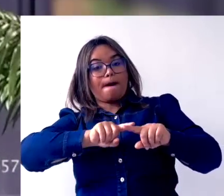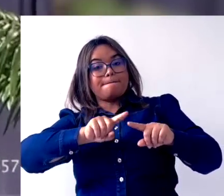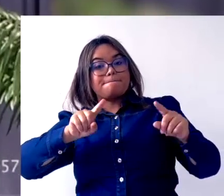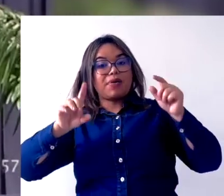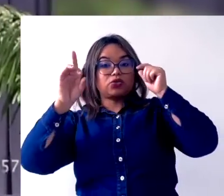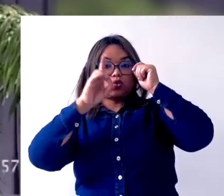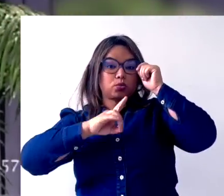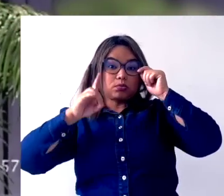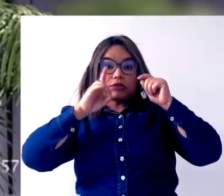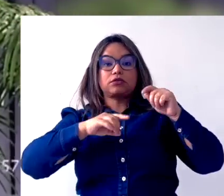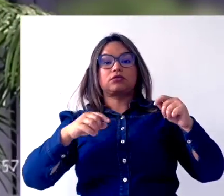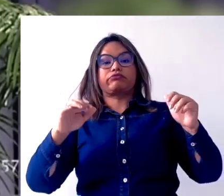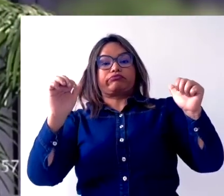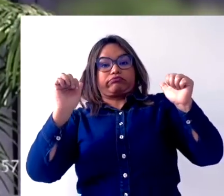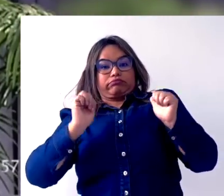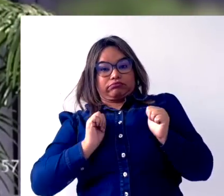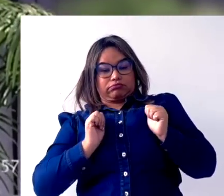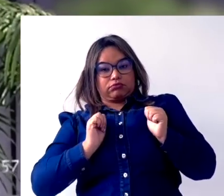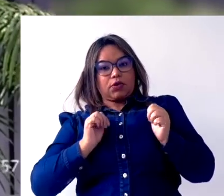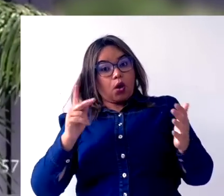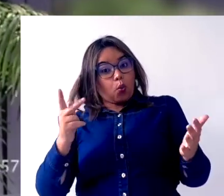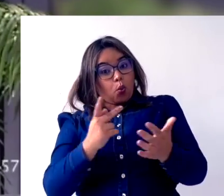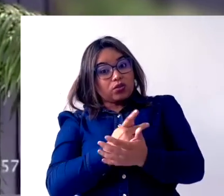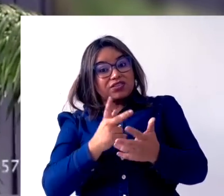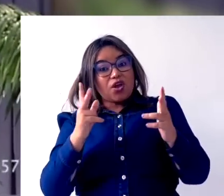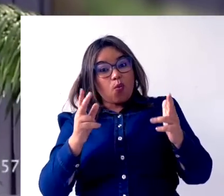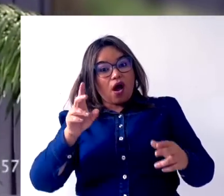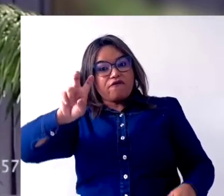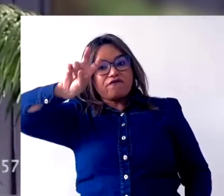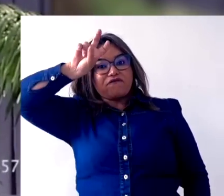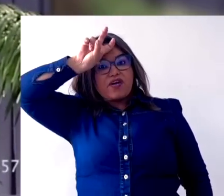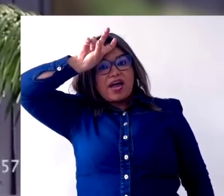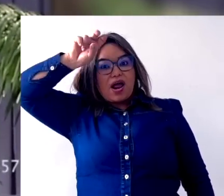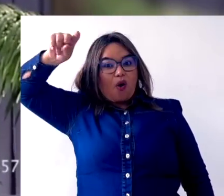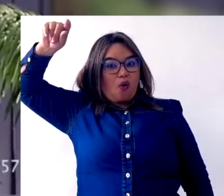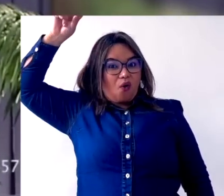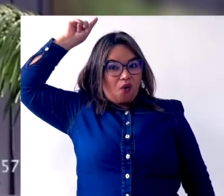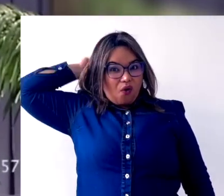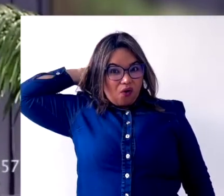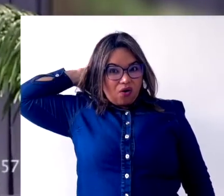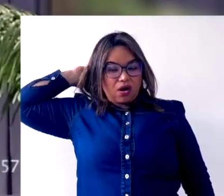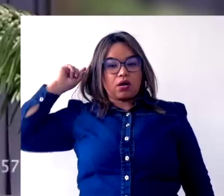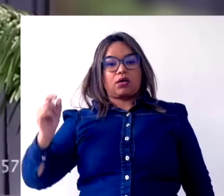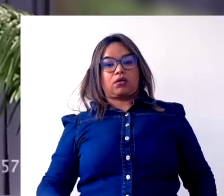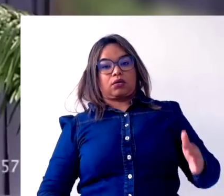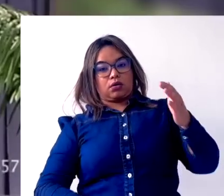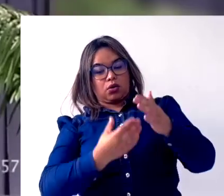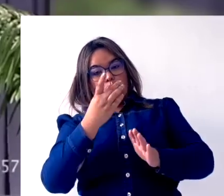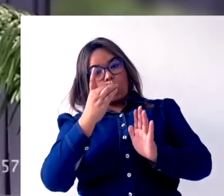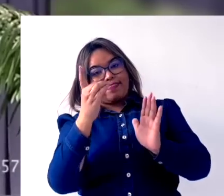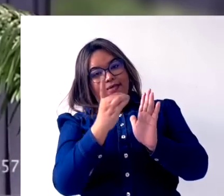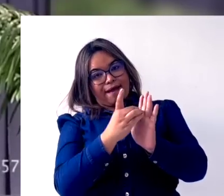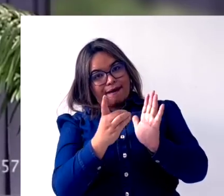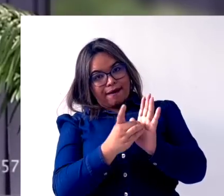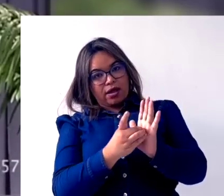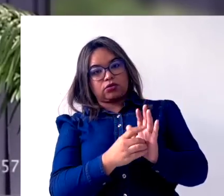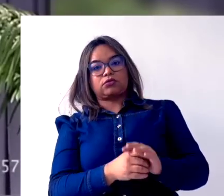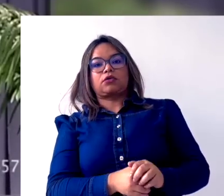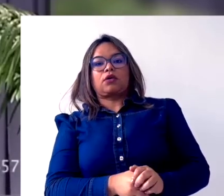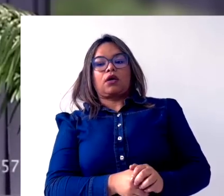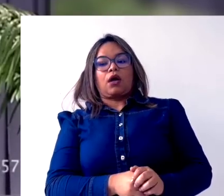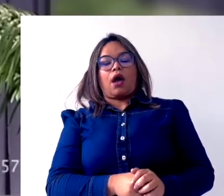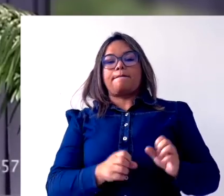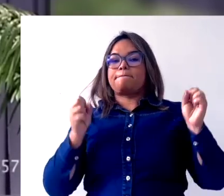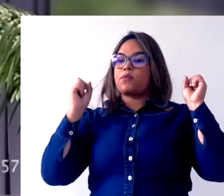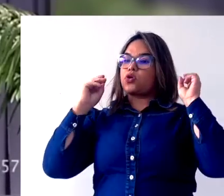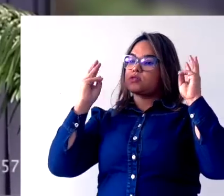também aconteceu com Faraó. Faraó emitiu um decreto e Moisés foi até Faraó e ele disse, isso não vai acontecer.